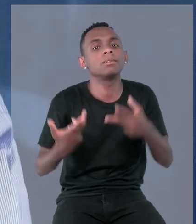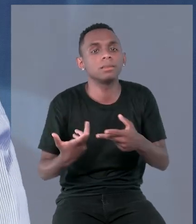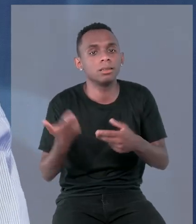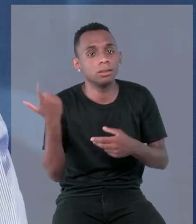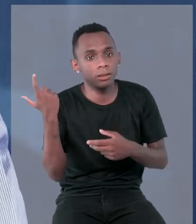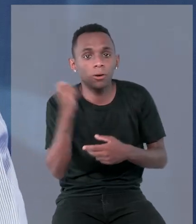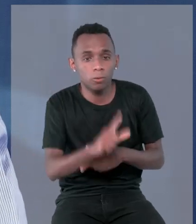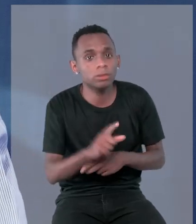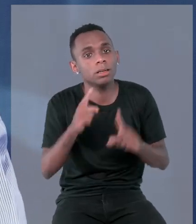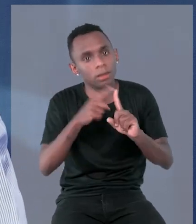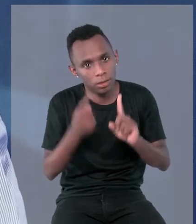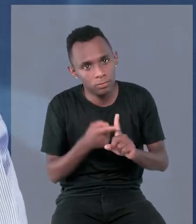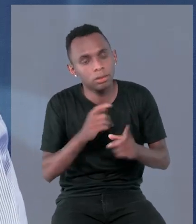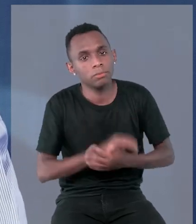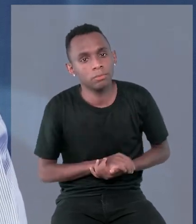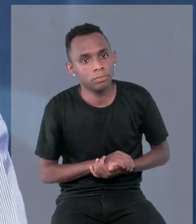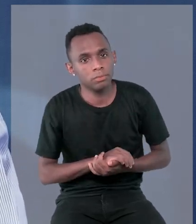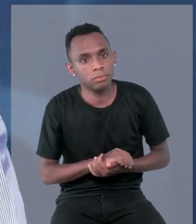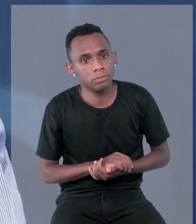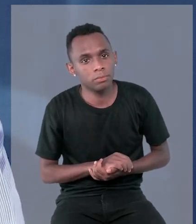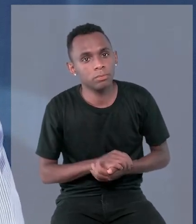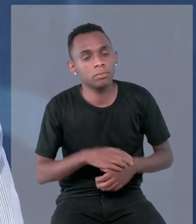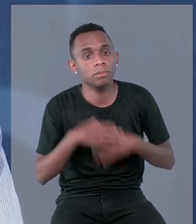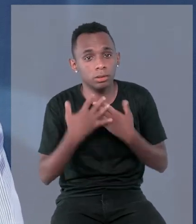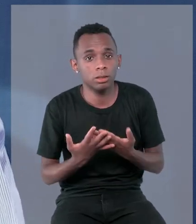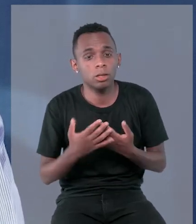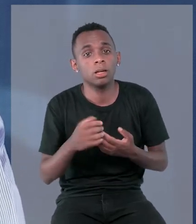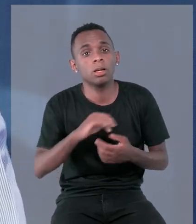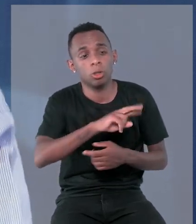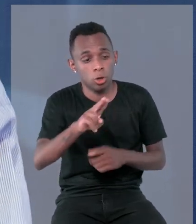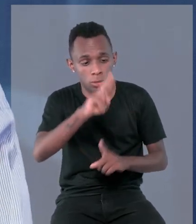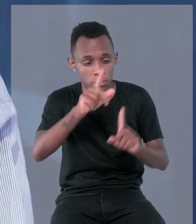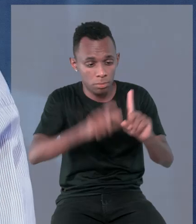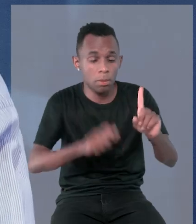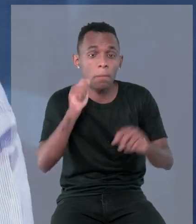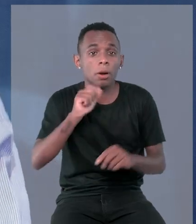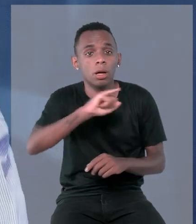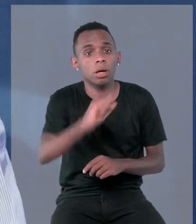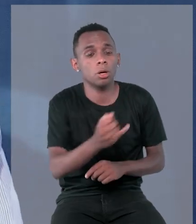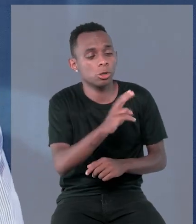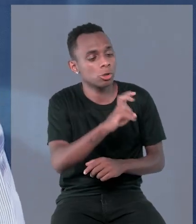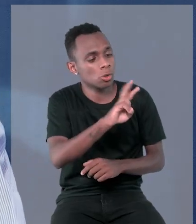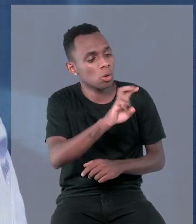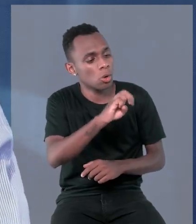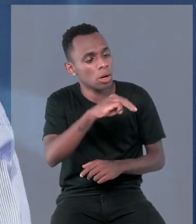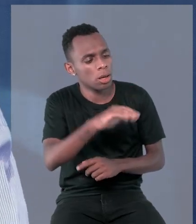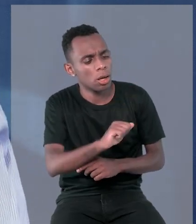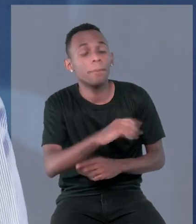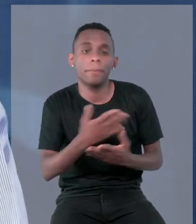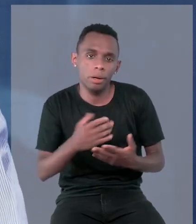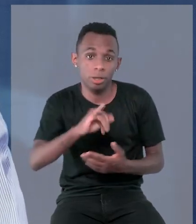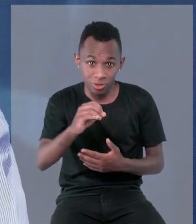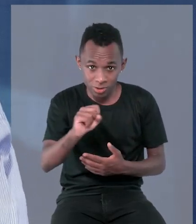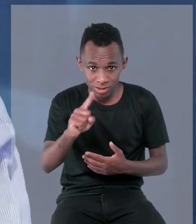e acaba engravidando, né? E ela se chama Jurema, e claro que eu me lembrei do meu Zé de Alencar, que foi até